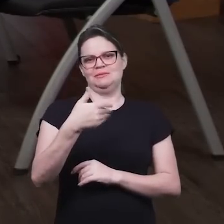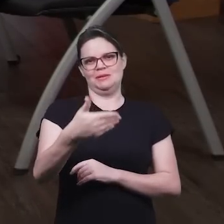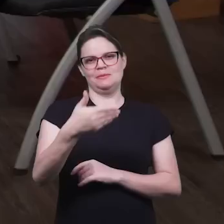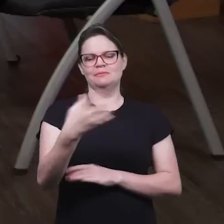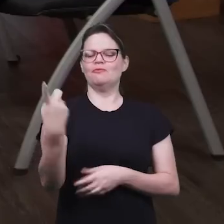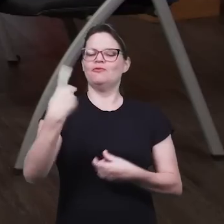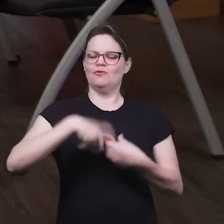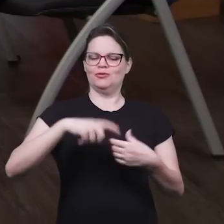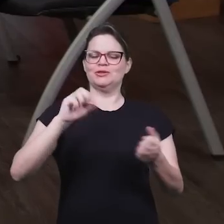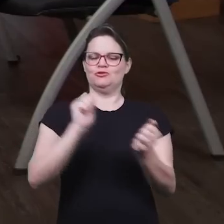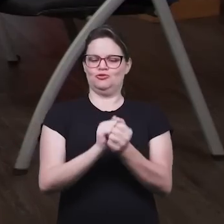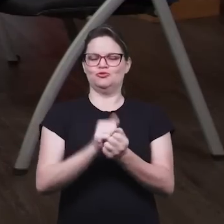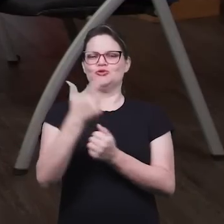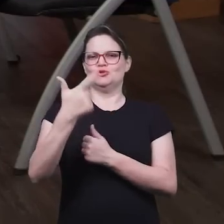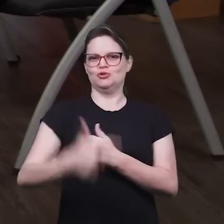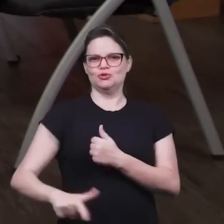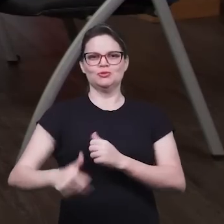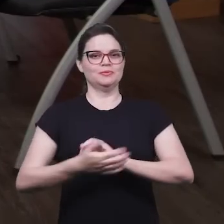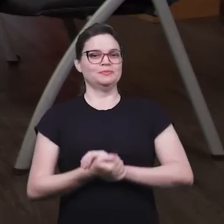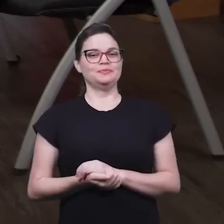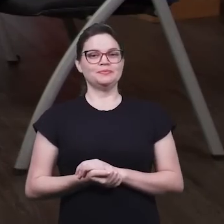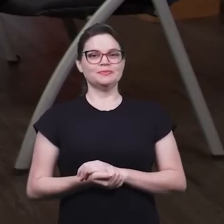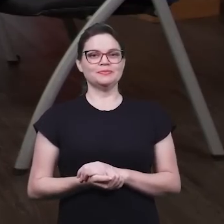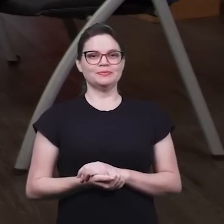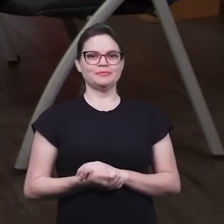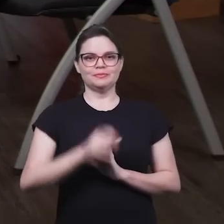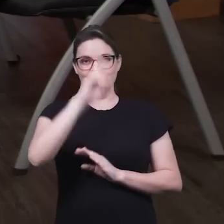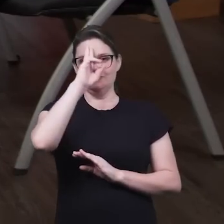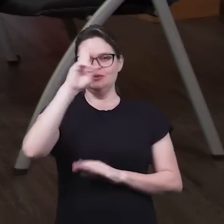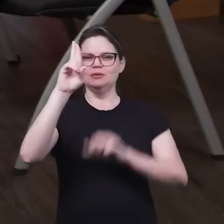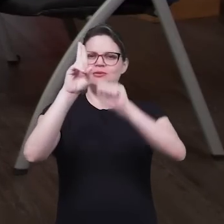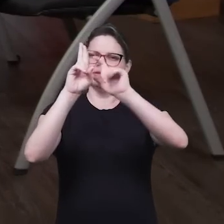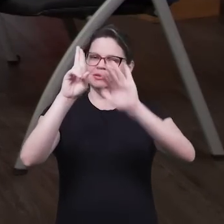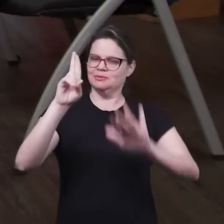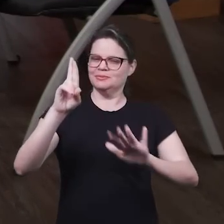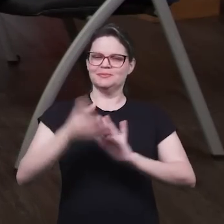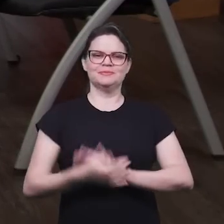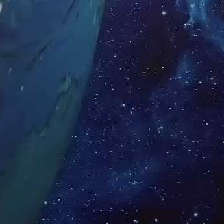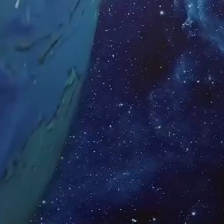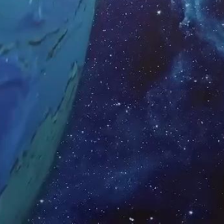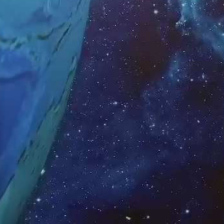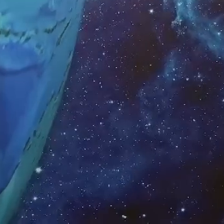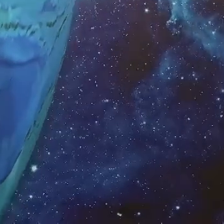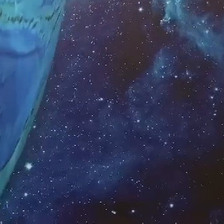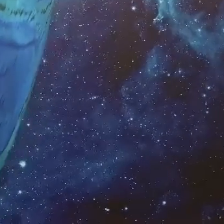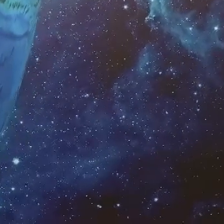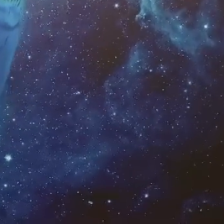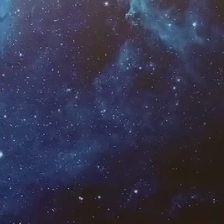semana que Amém. vem estaremos juntos, a você que nos assiste, que o Senhor assim o abençoe.